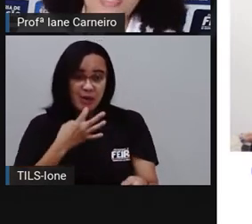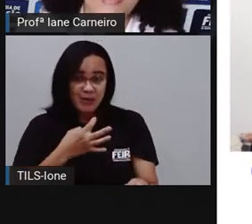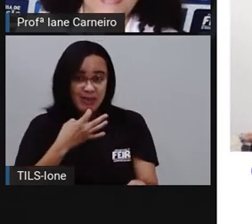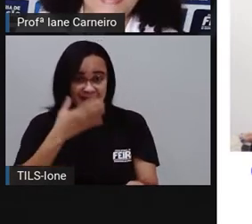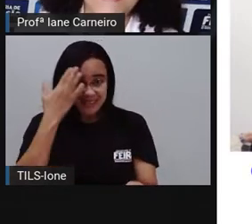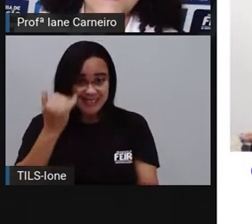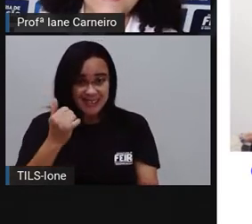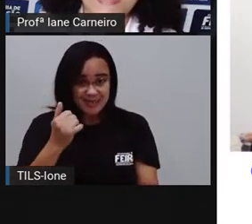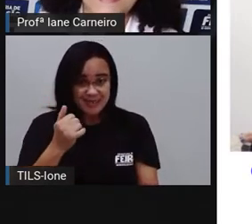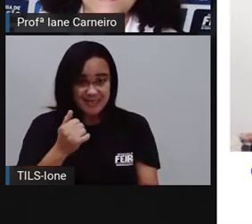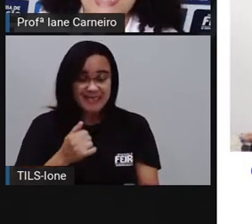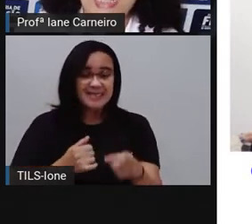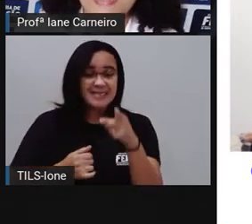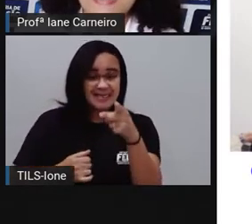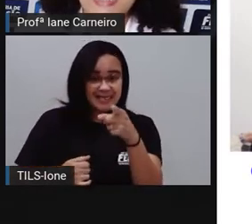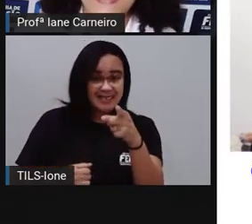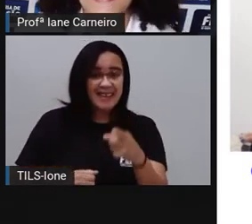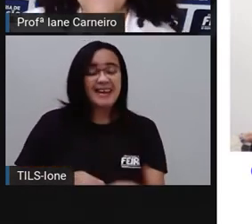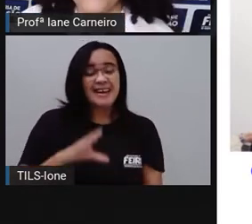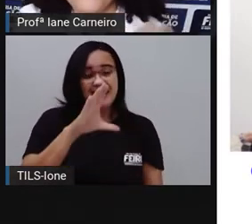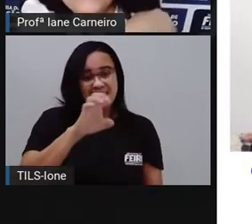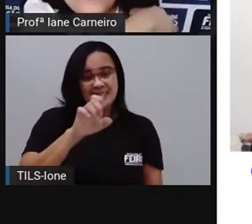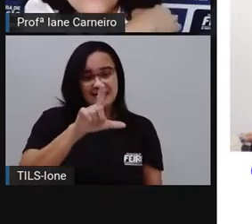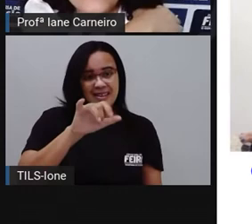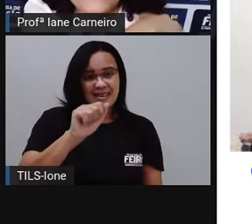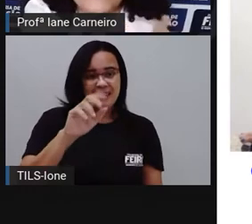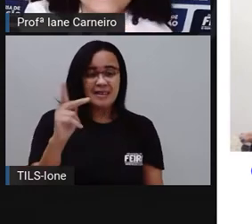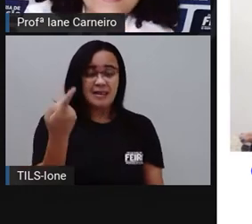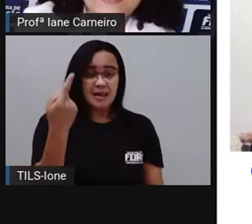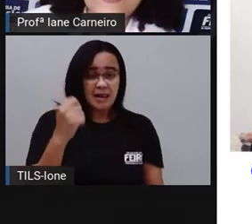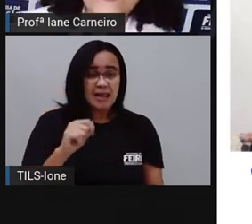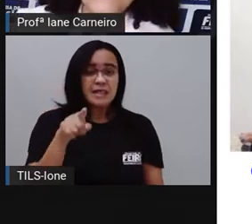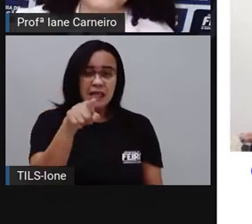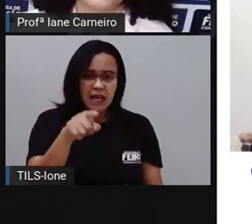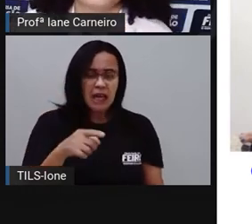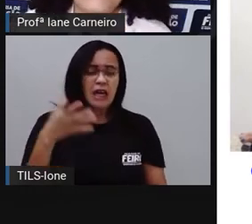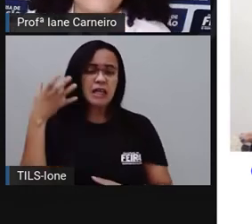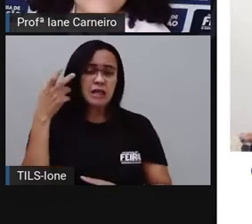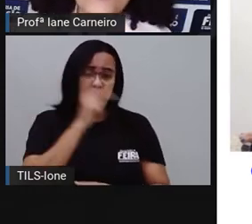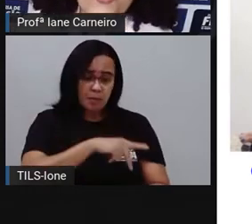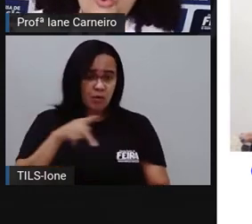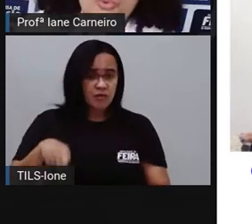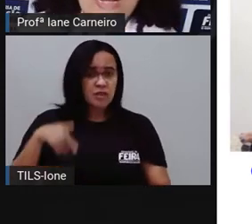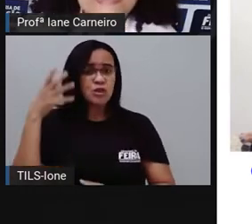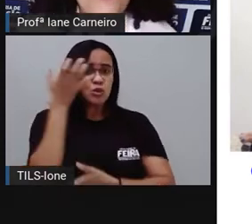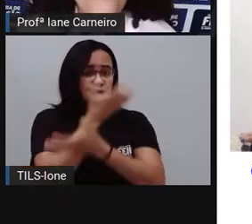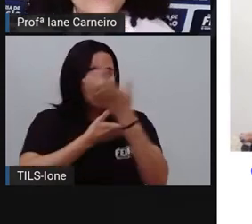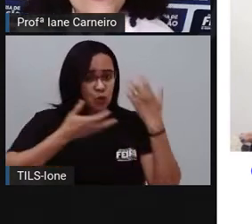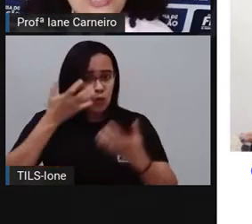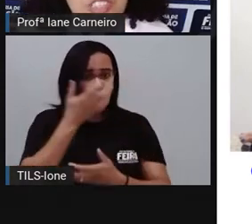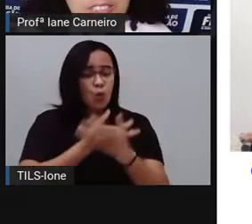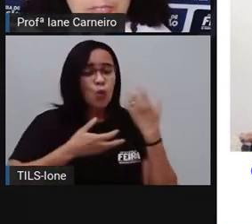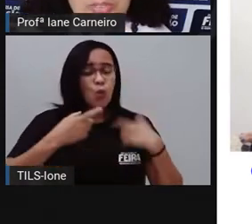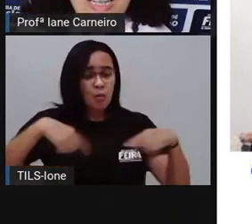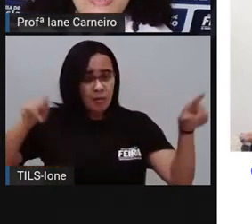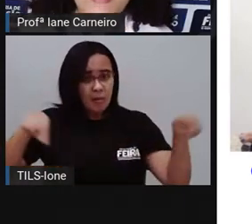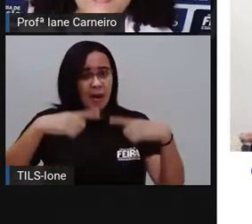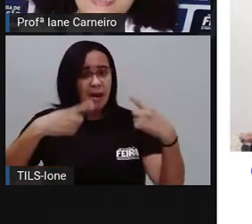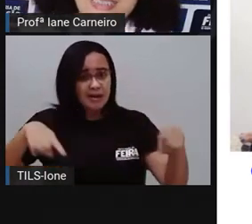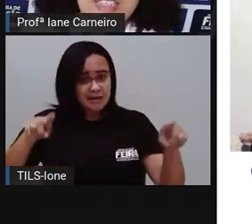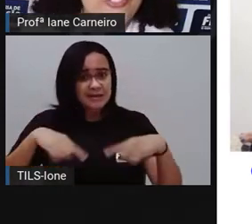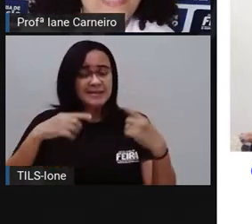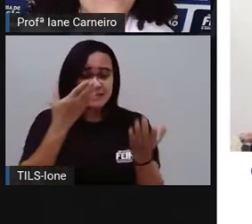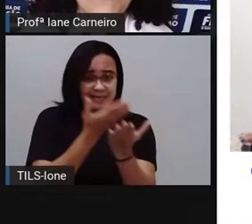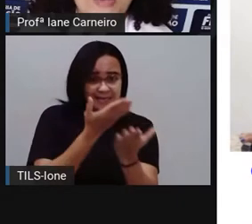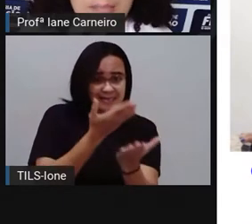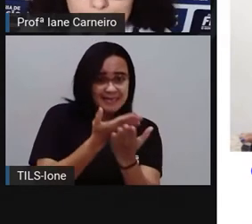Ó, essa é a Célia Zain, né? Ela é professora de canto, né? Dá aulas no Cuca. Então, muita gente aqui de Feira que